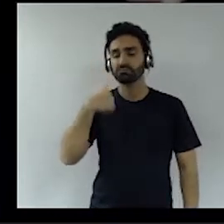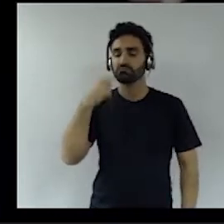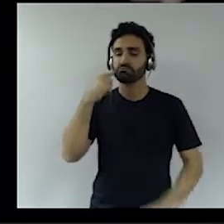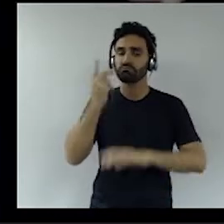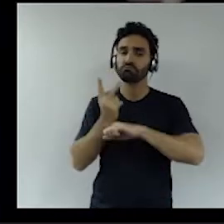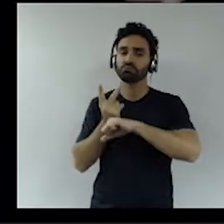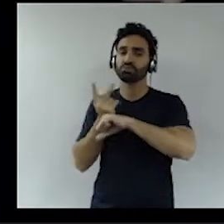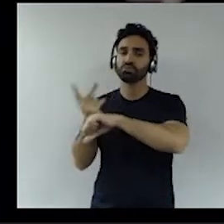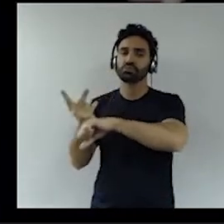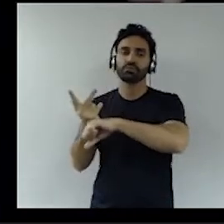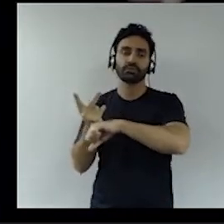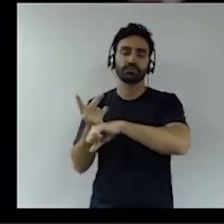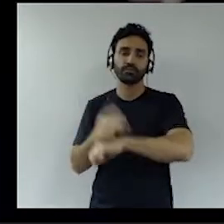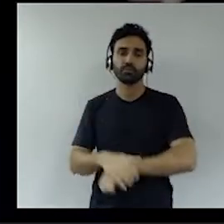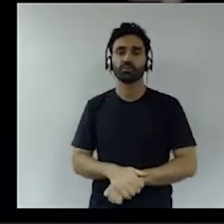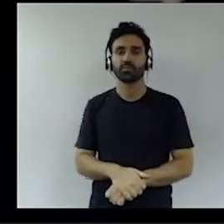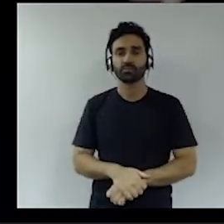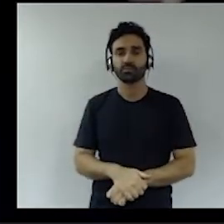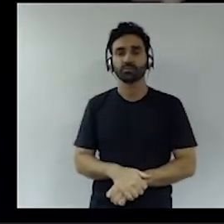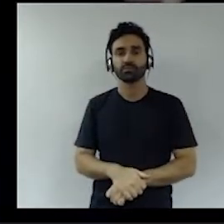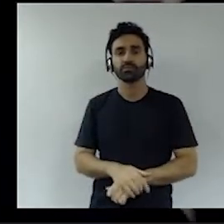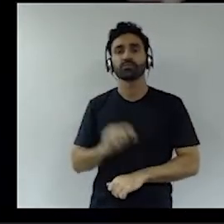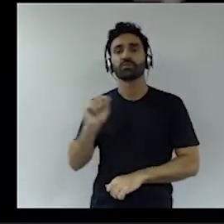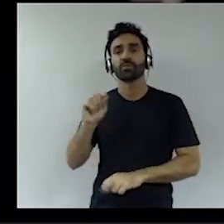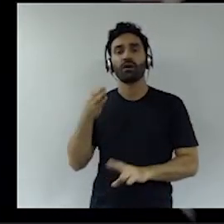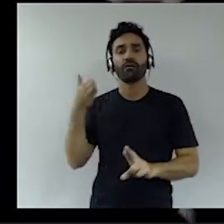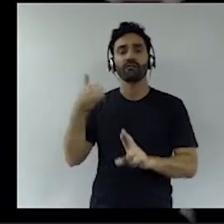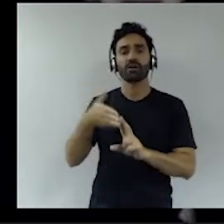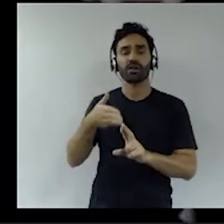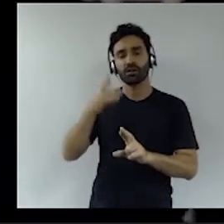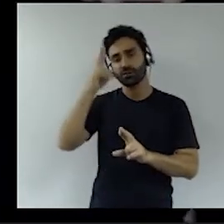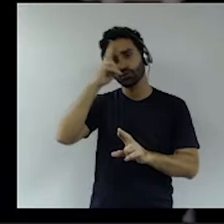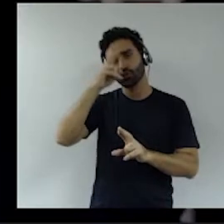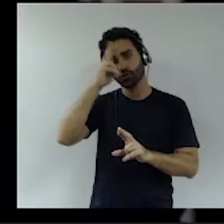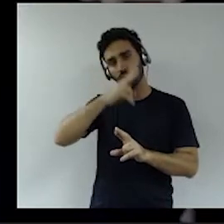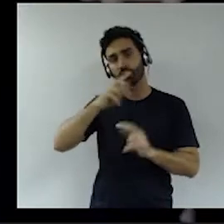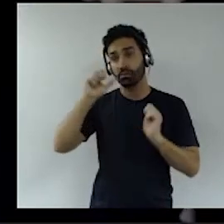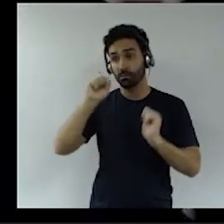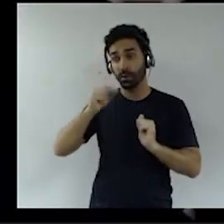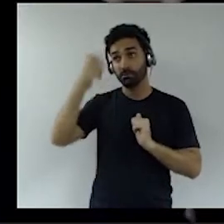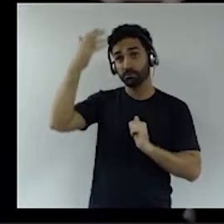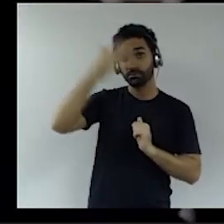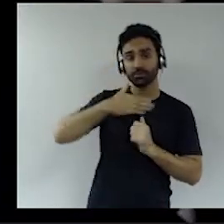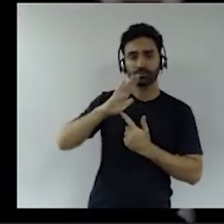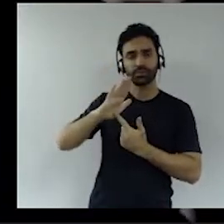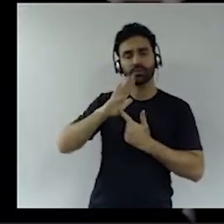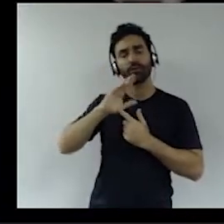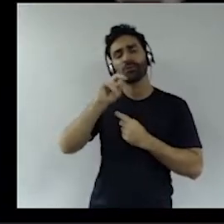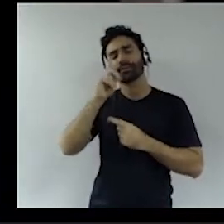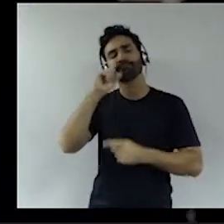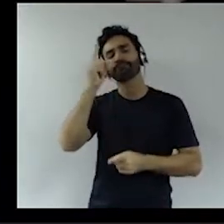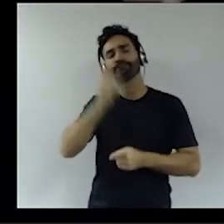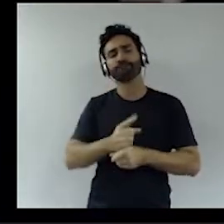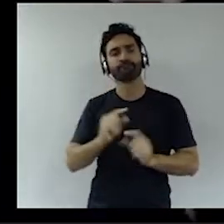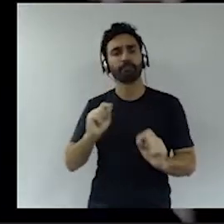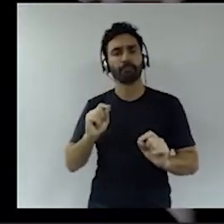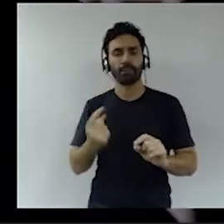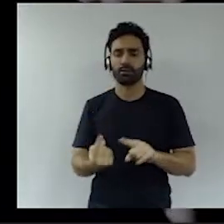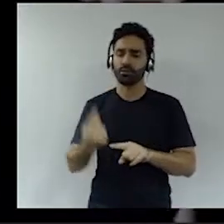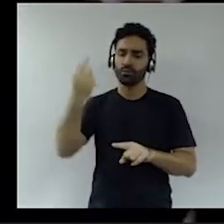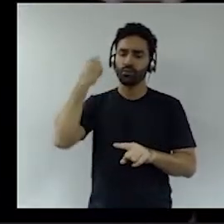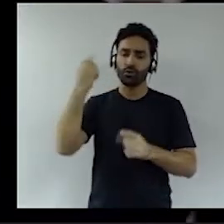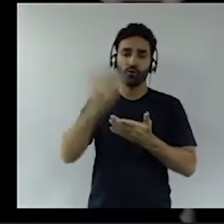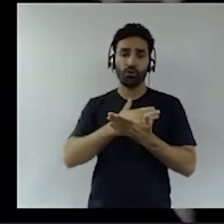procurar as referências históricas que pudessem nos mostrar. E o que eu encontrei? Lá no início do